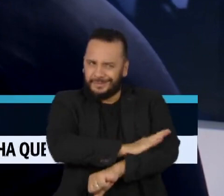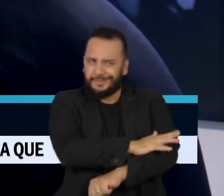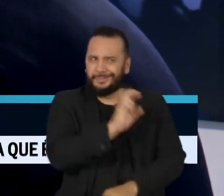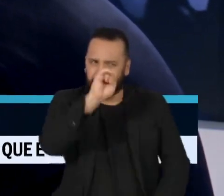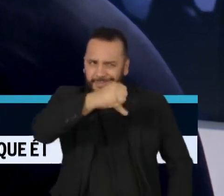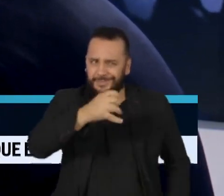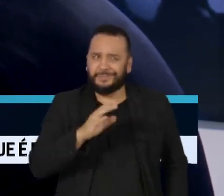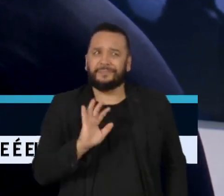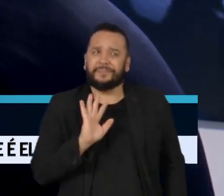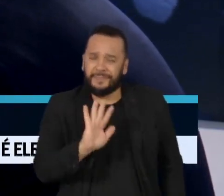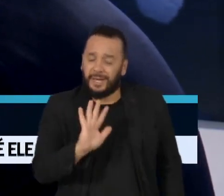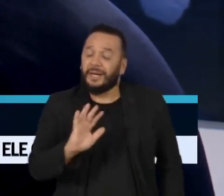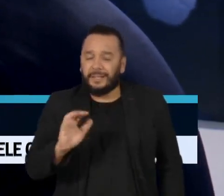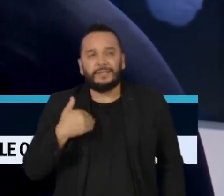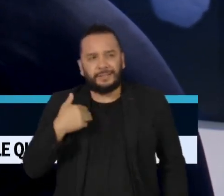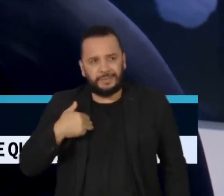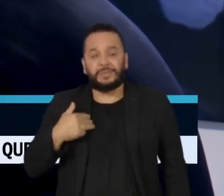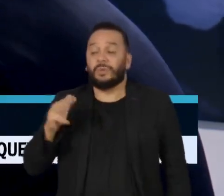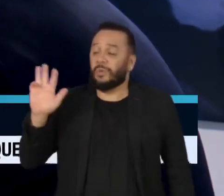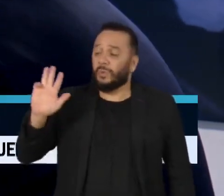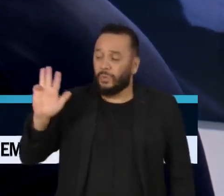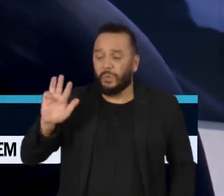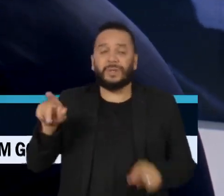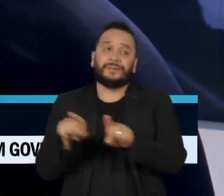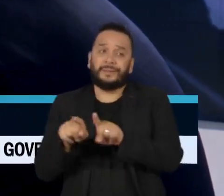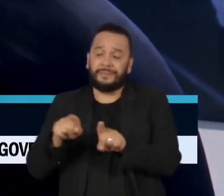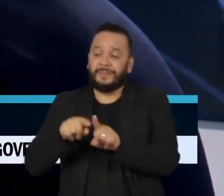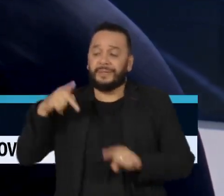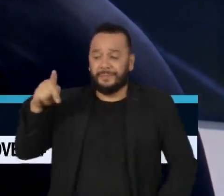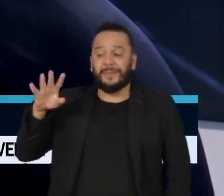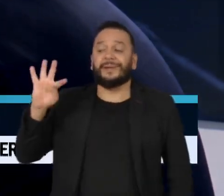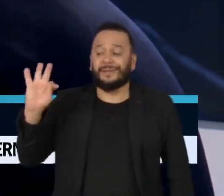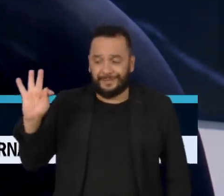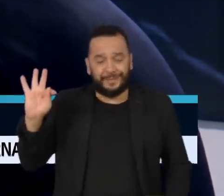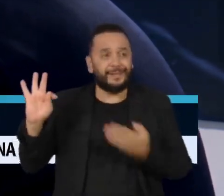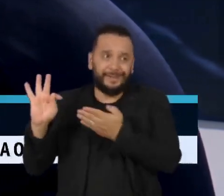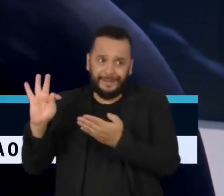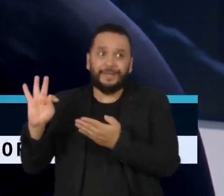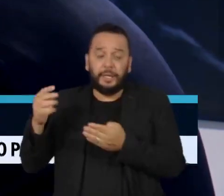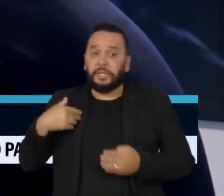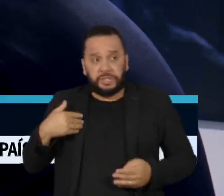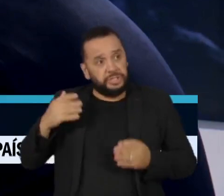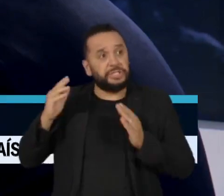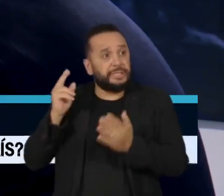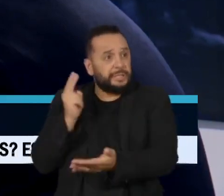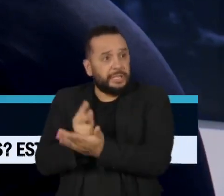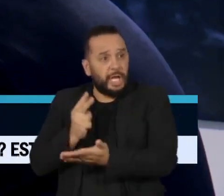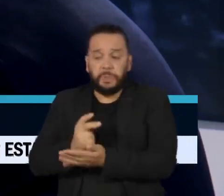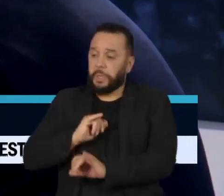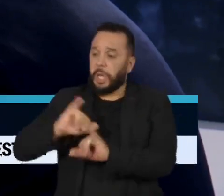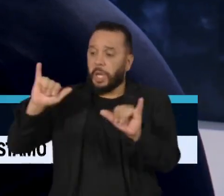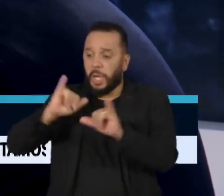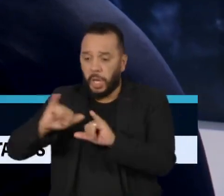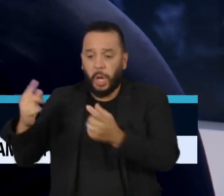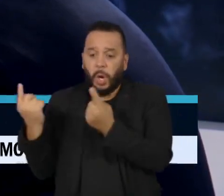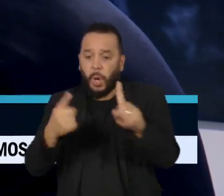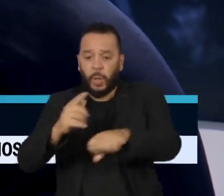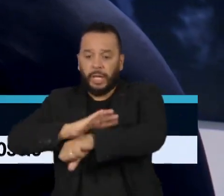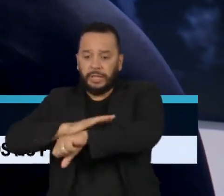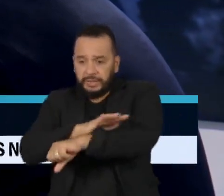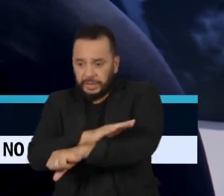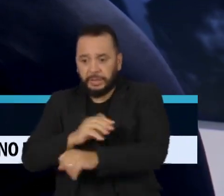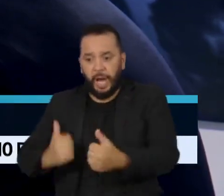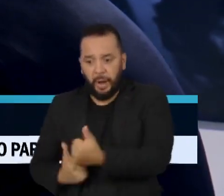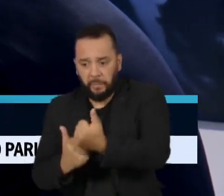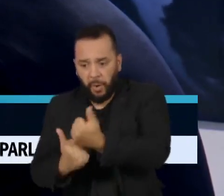programa de governo, o discurso do partido, tem que se realizar na prática, né? Que mensagem o governo, este governo em